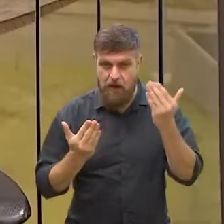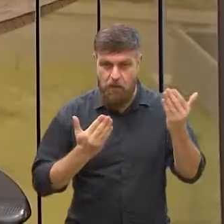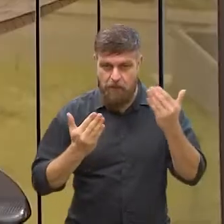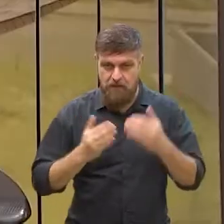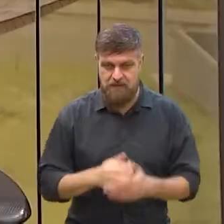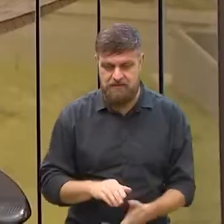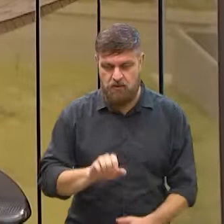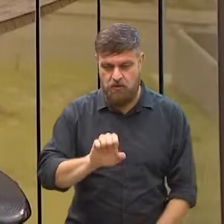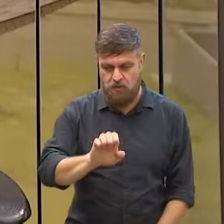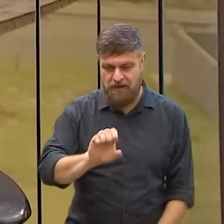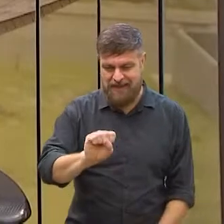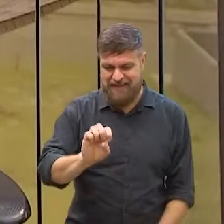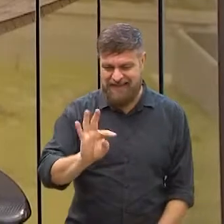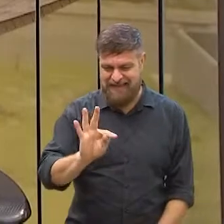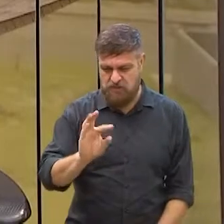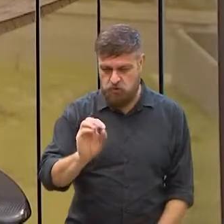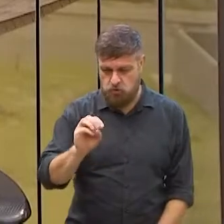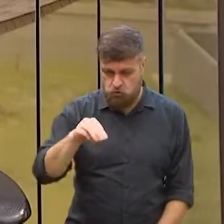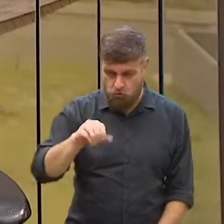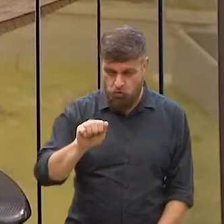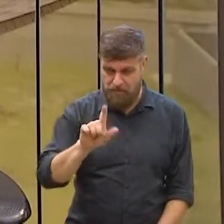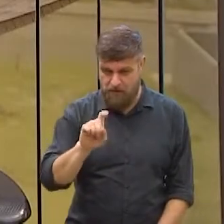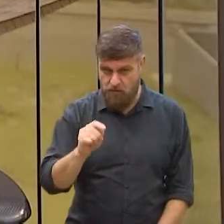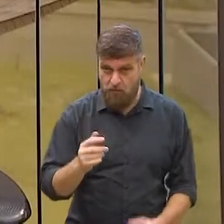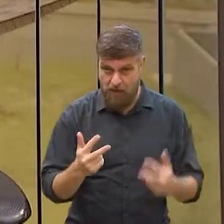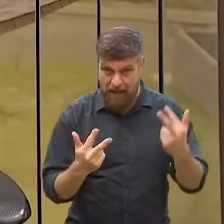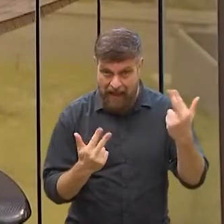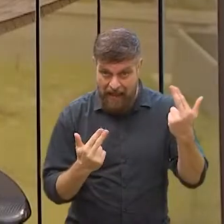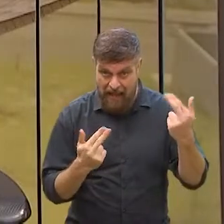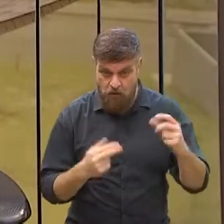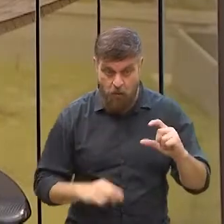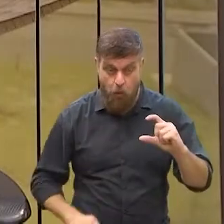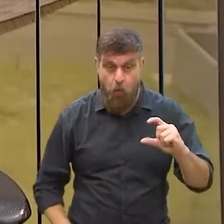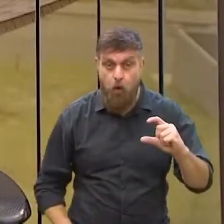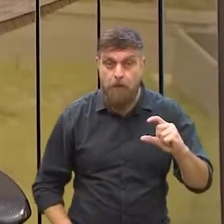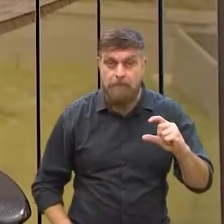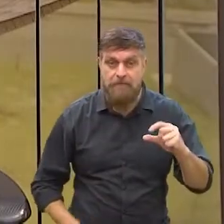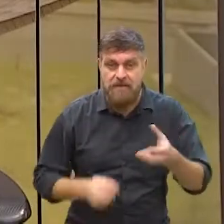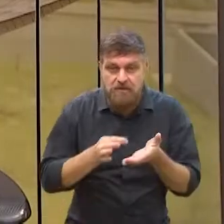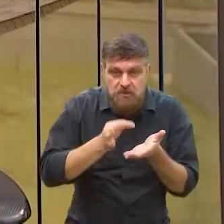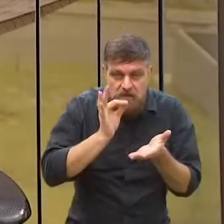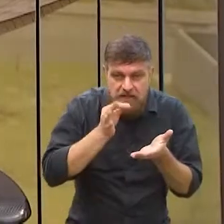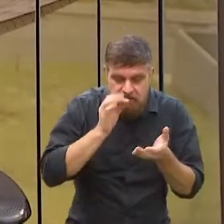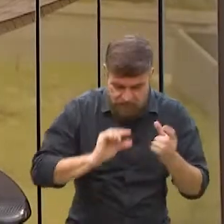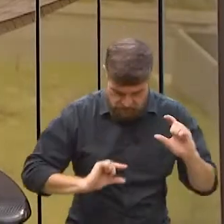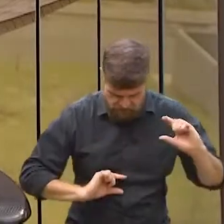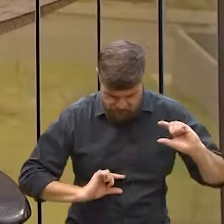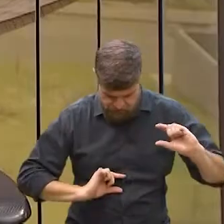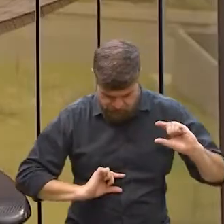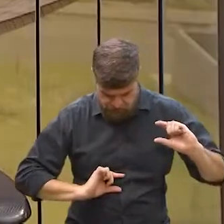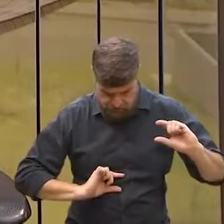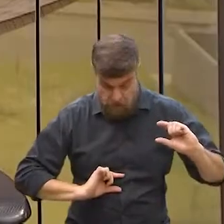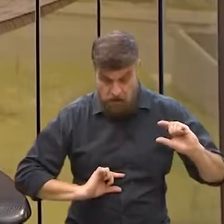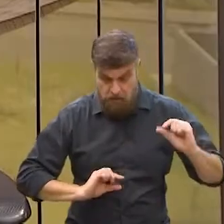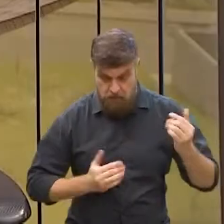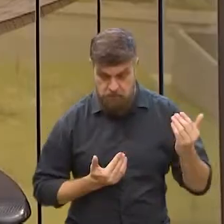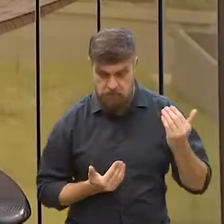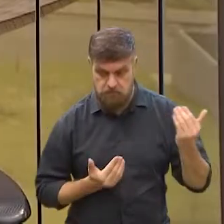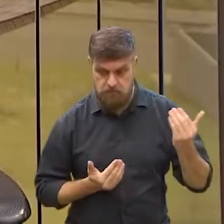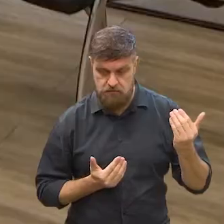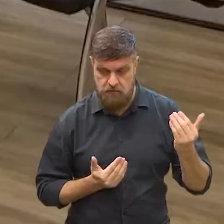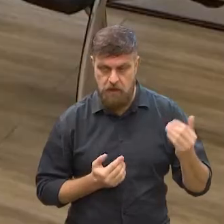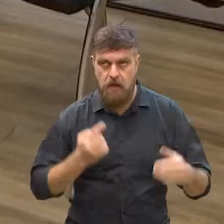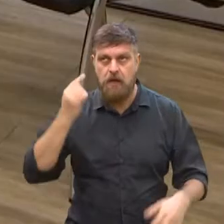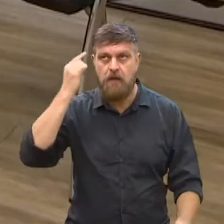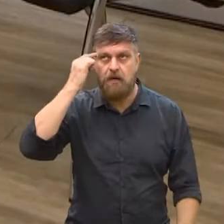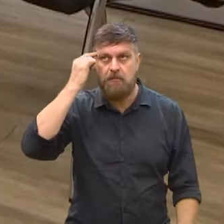pense no seu copinho de café. É isso que você tem que colocar no seu estômago. Dali pra frente, não teve problema.